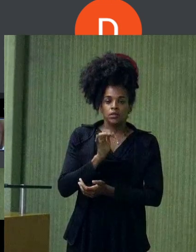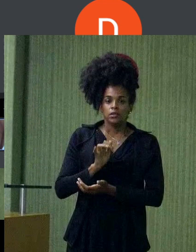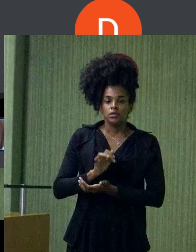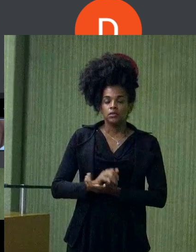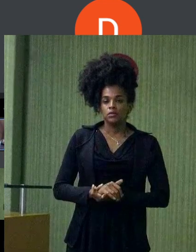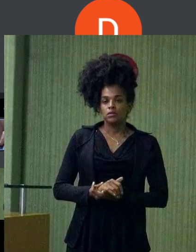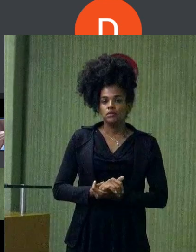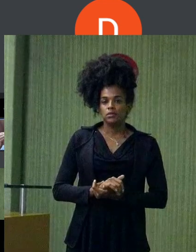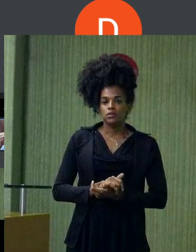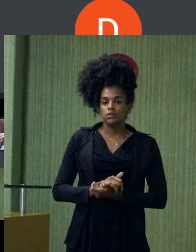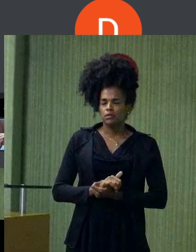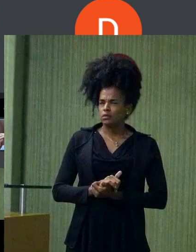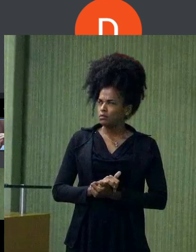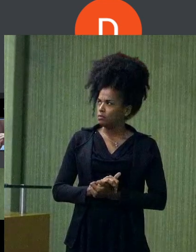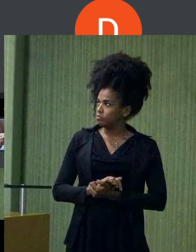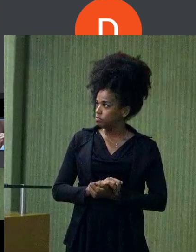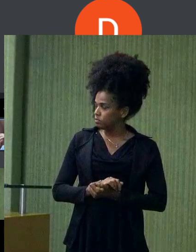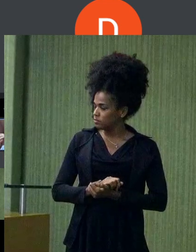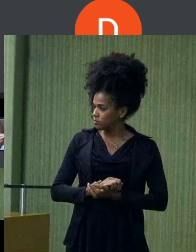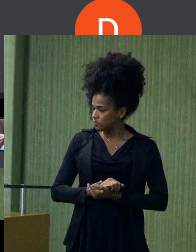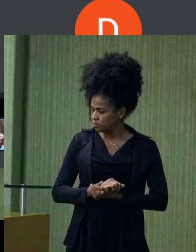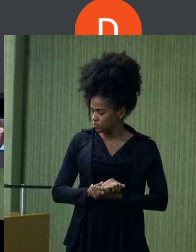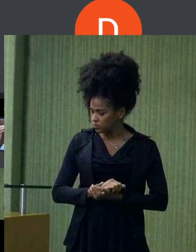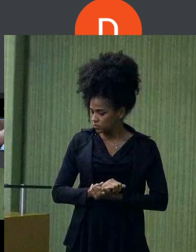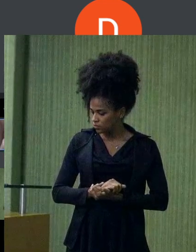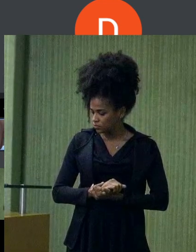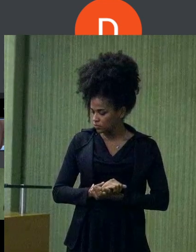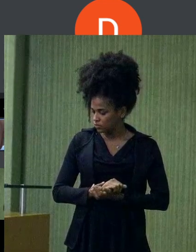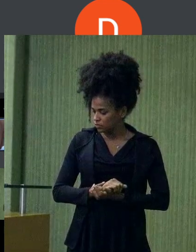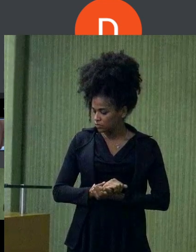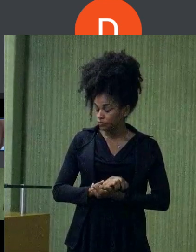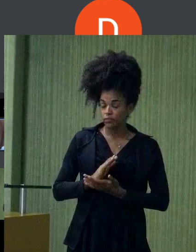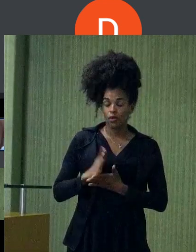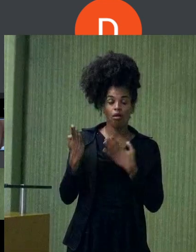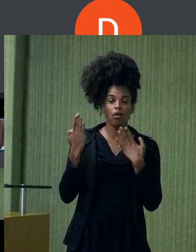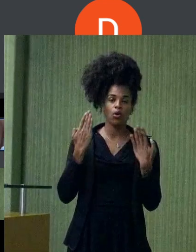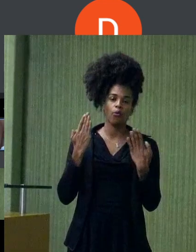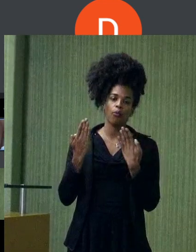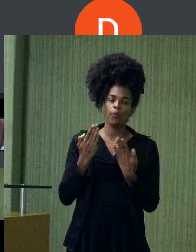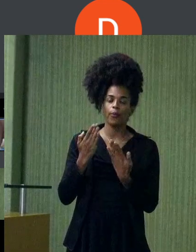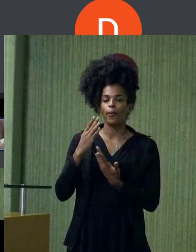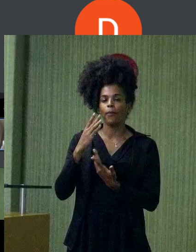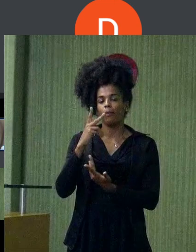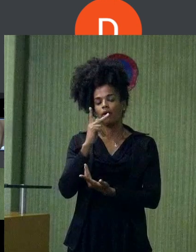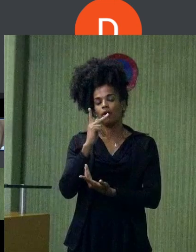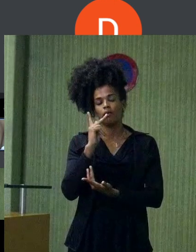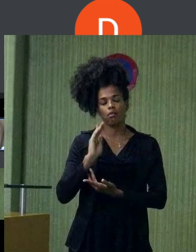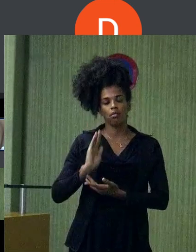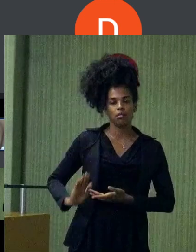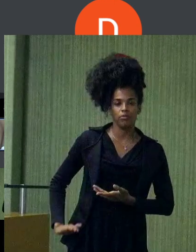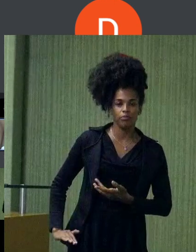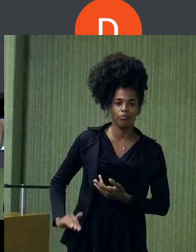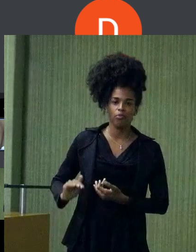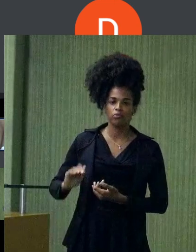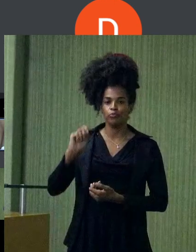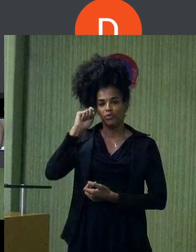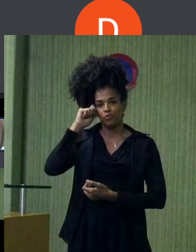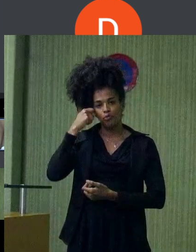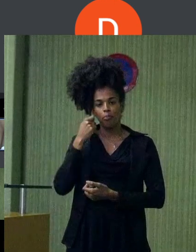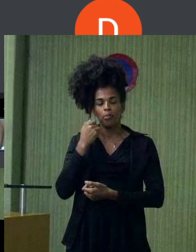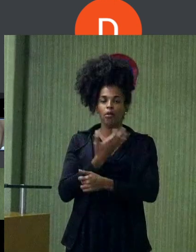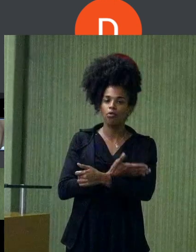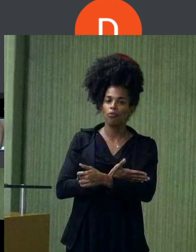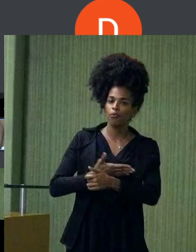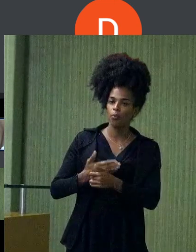dos negros em relação aos não negros eh teria que ser de no mínimo 90% da taxa alcançada pelos